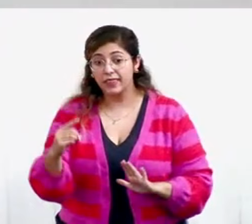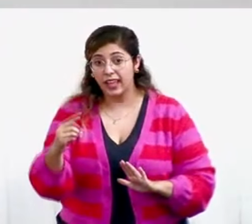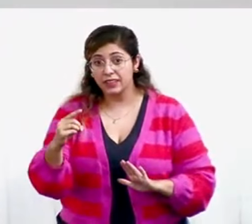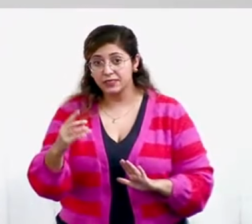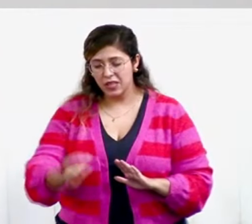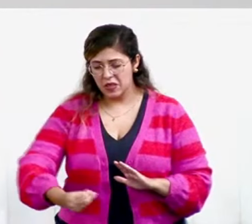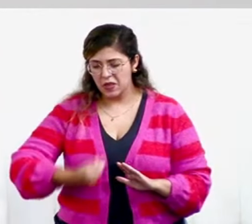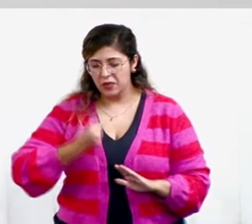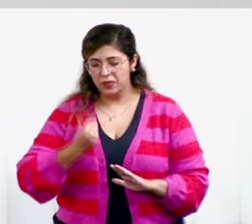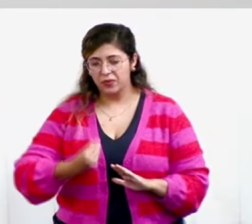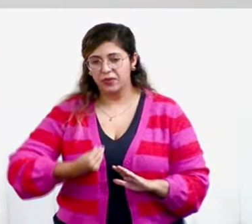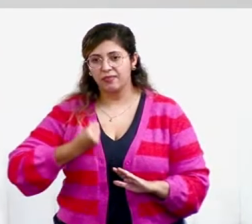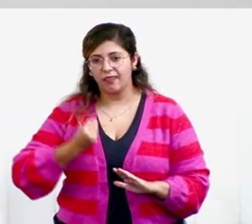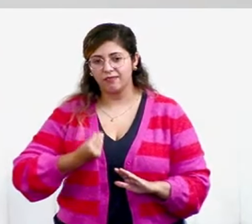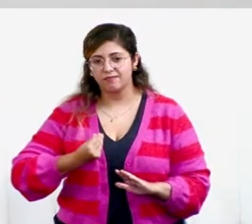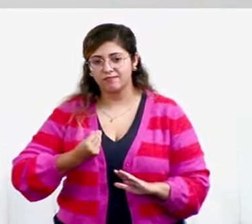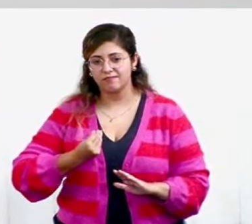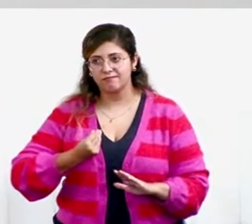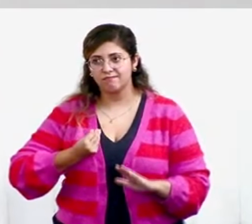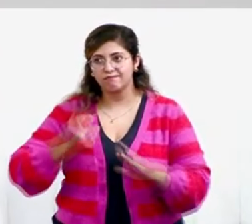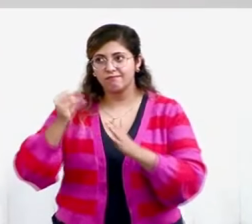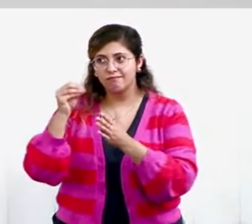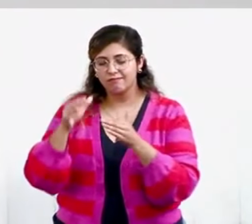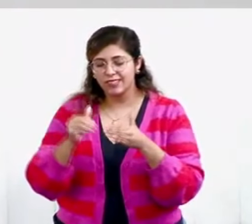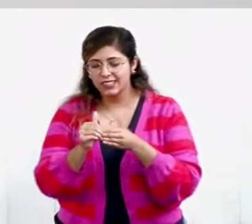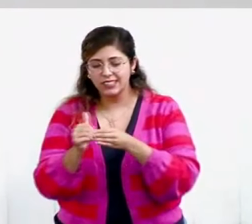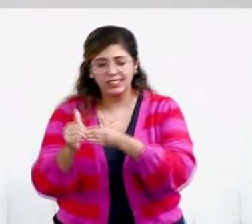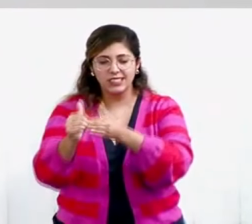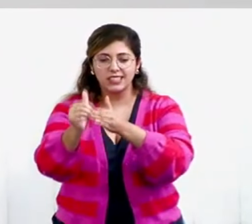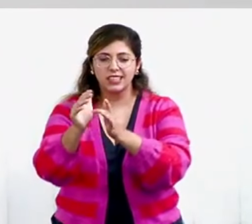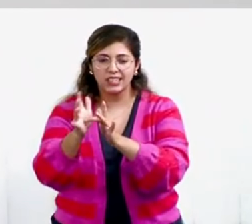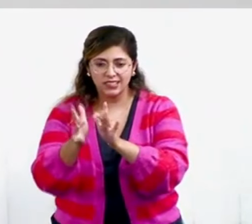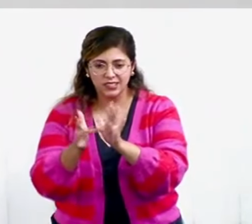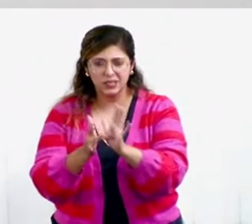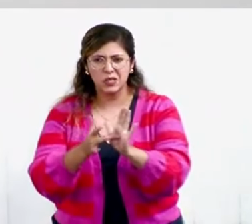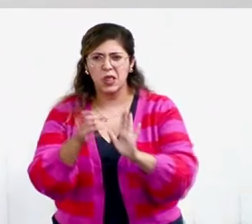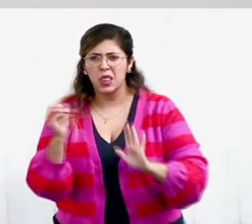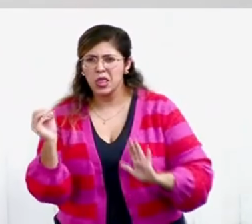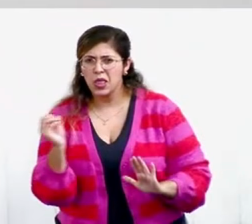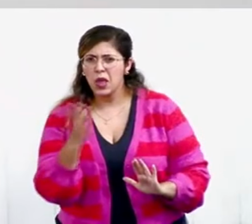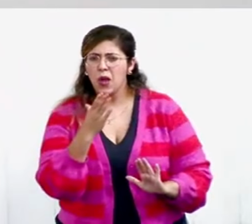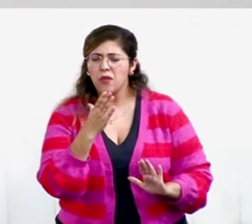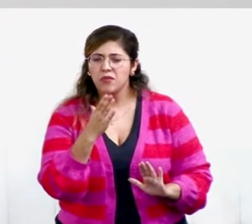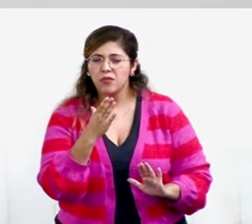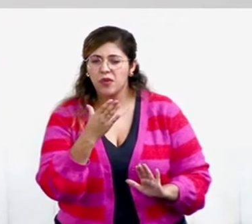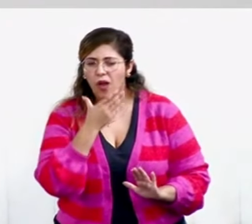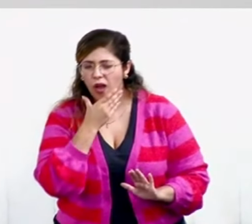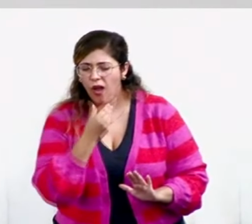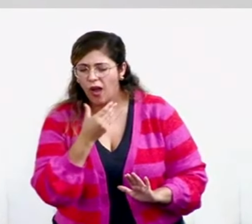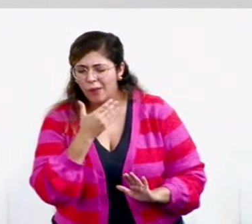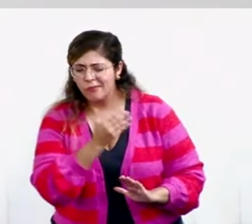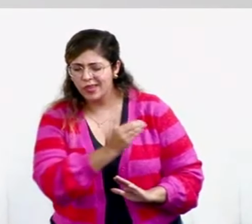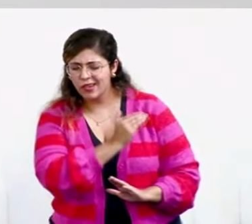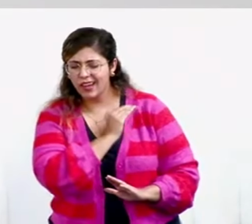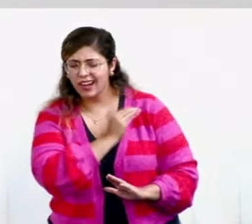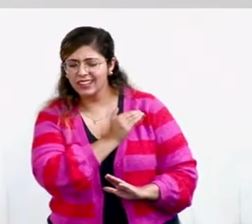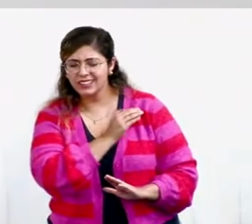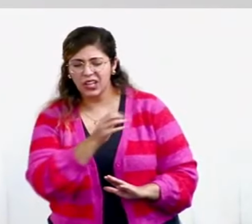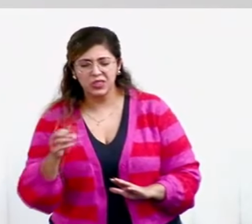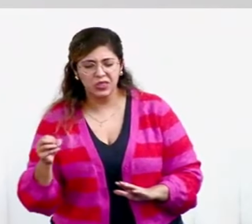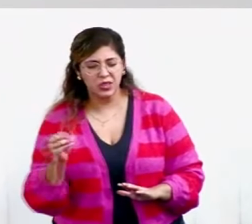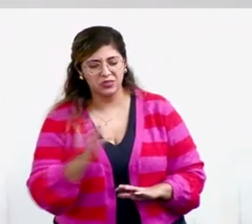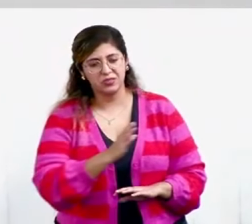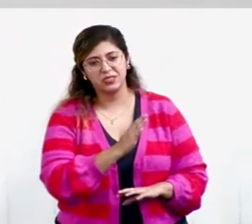vivermos a velha natureza, mas sim com um novo homem, recebendo um coração de carne,